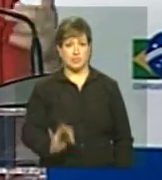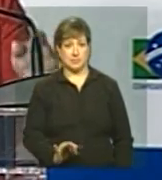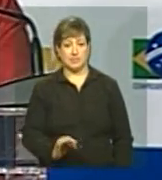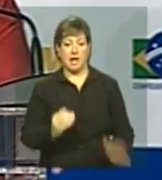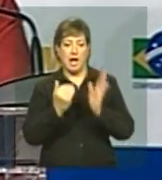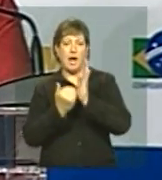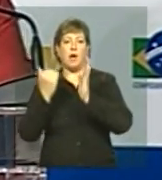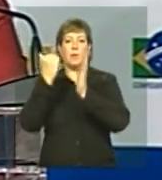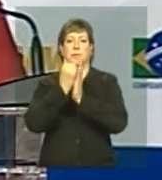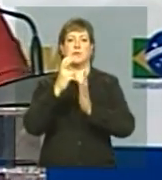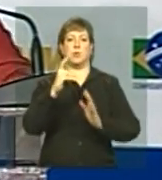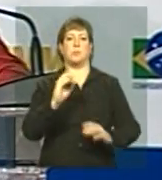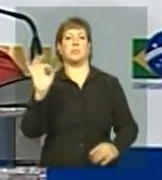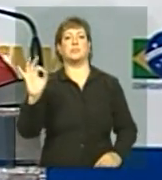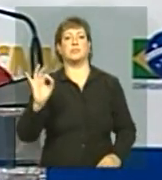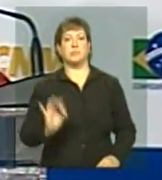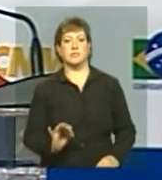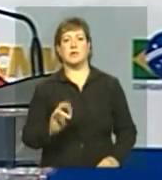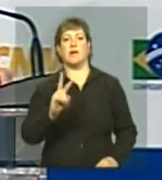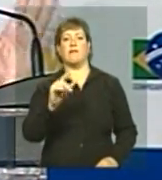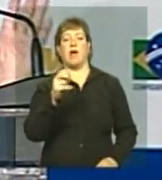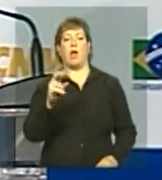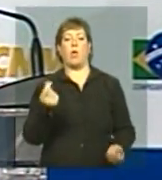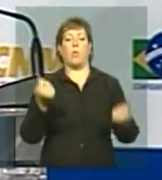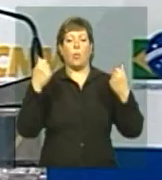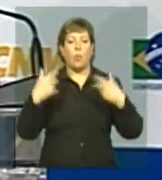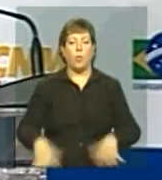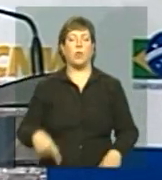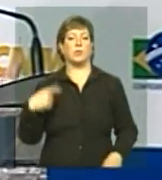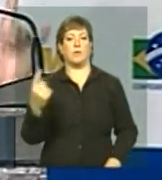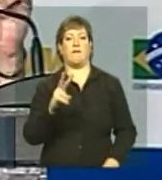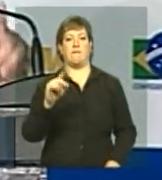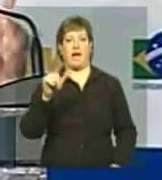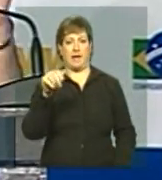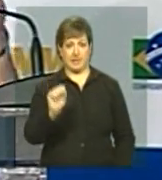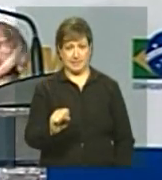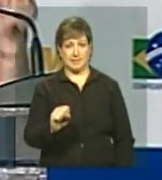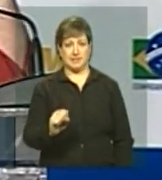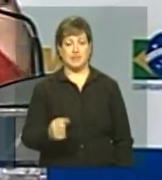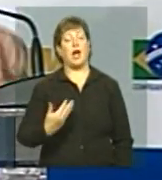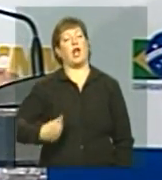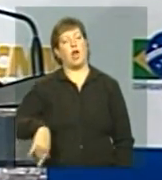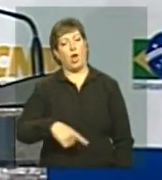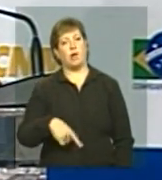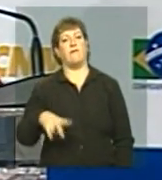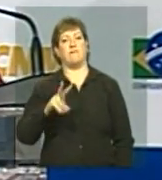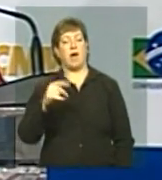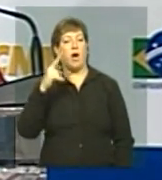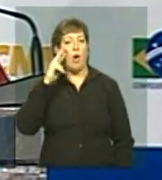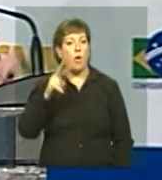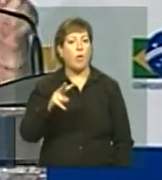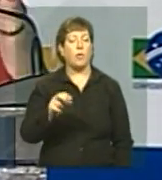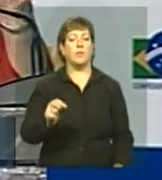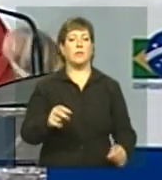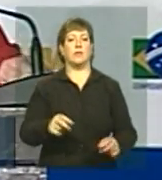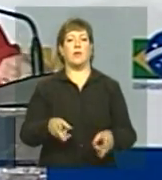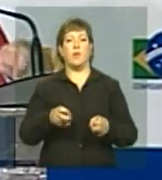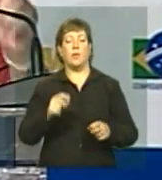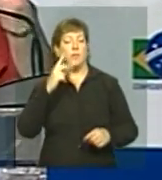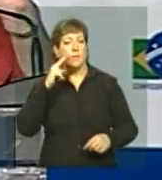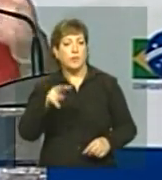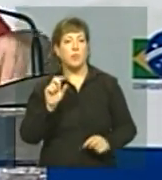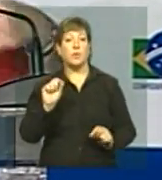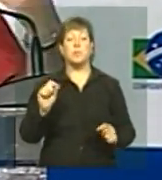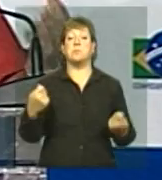de 50% no valor do custeio das vagas. E nós iremos observar